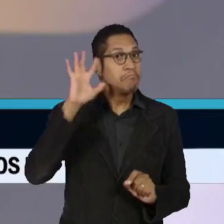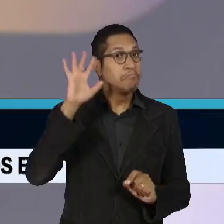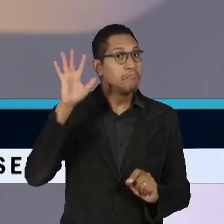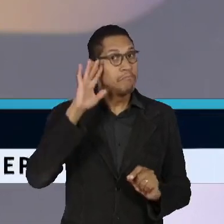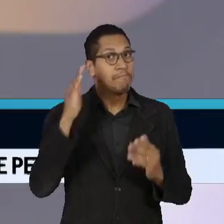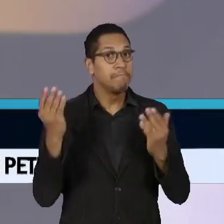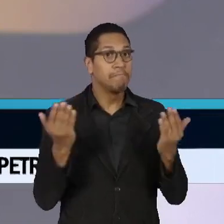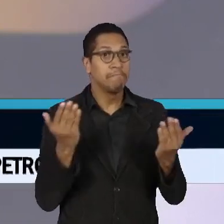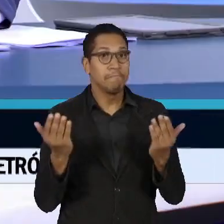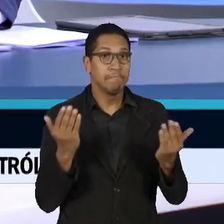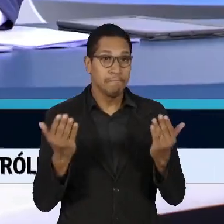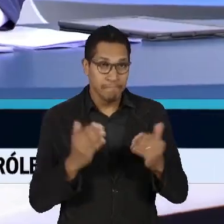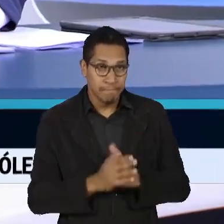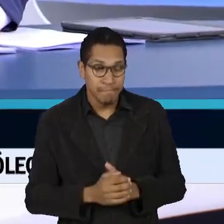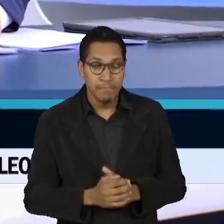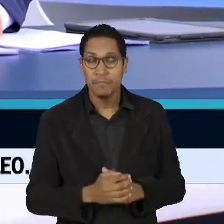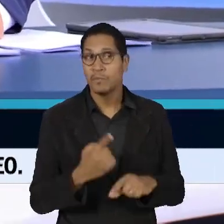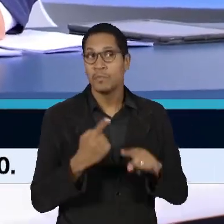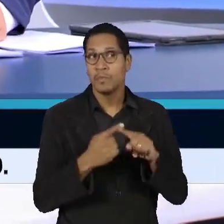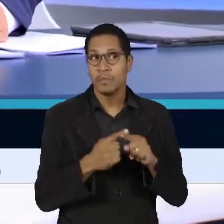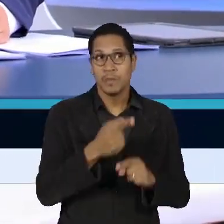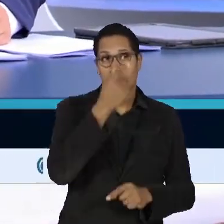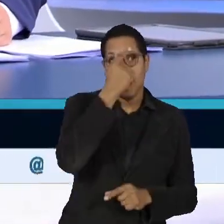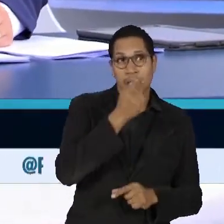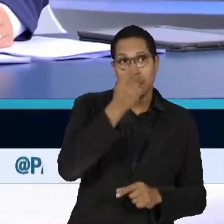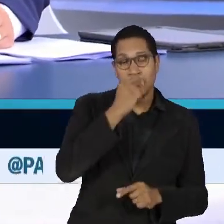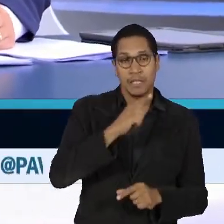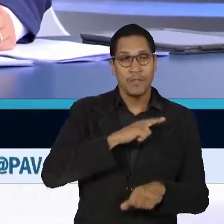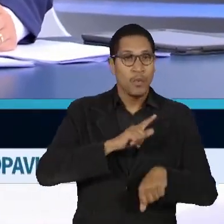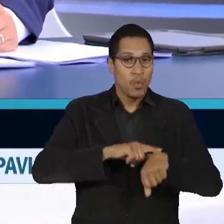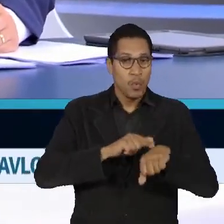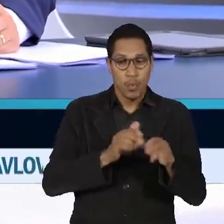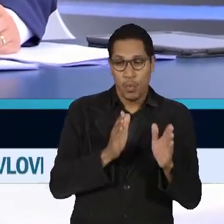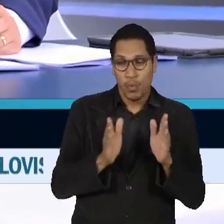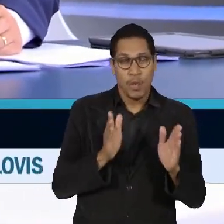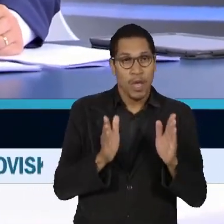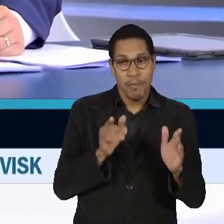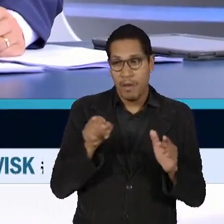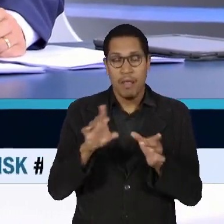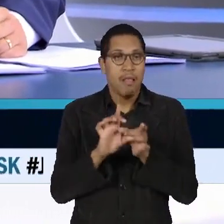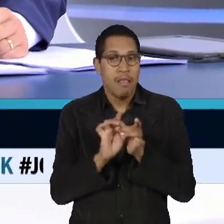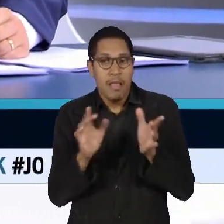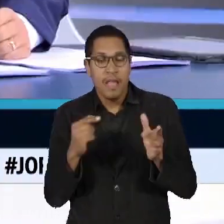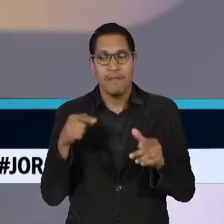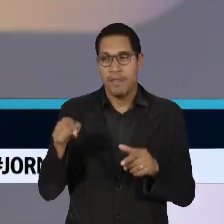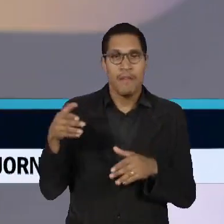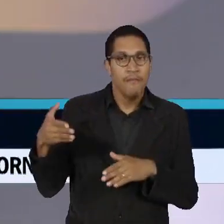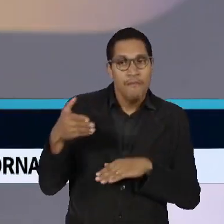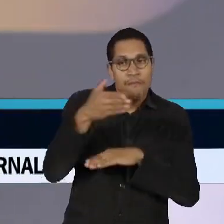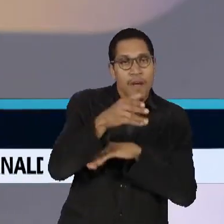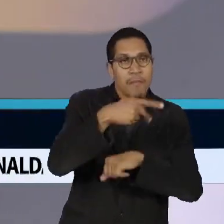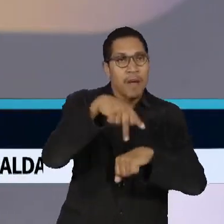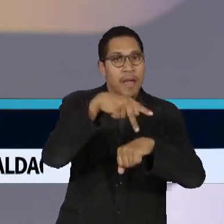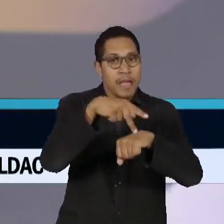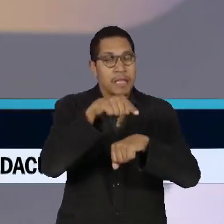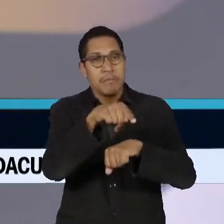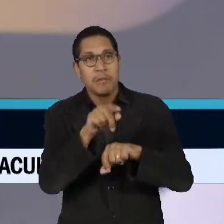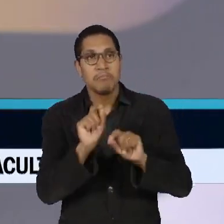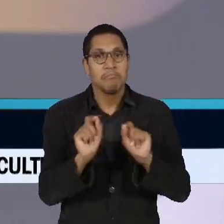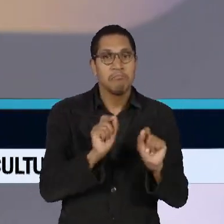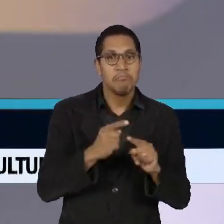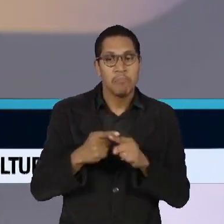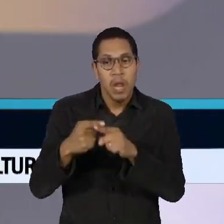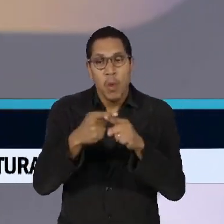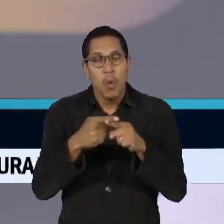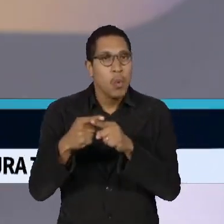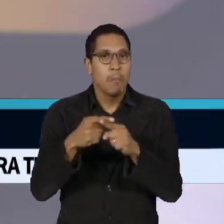conversando essa Anistia que o Vladimir Putin Deu a ele né que ele vai para Belarus e não vai ser punido a gente não tem como